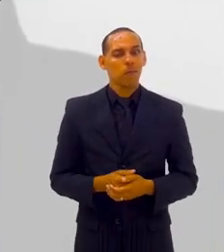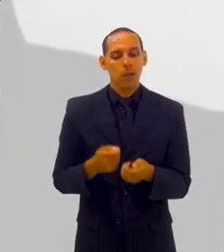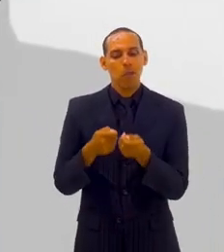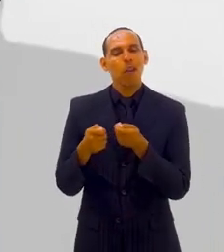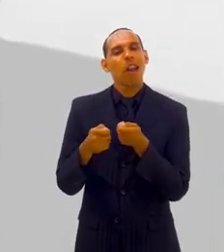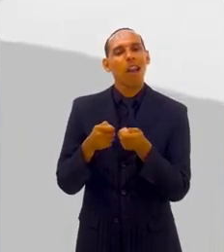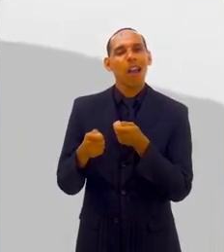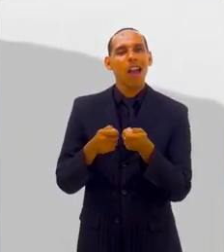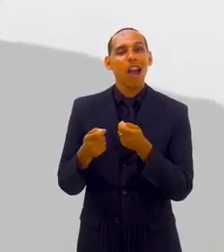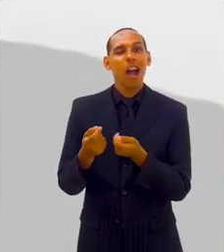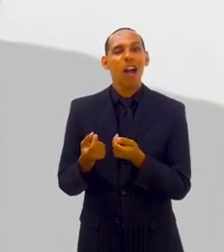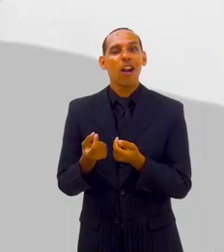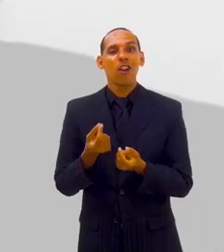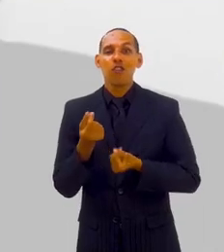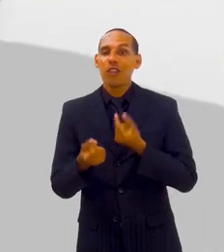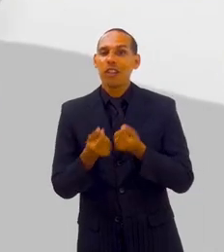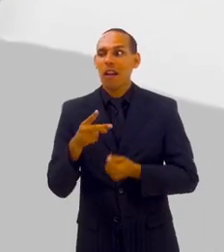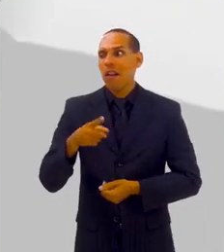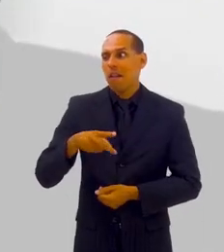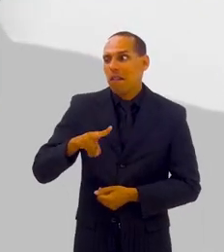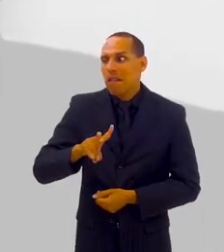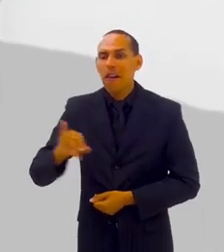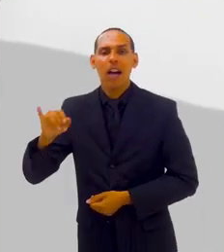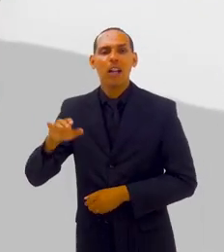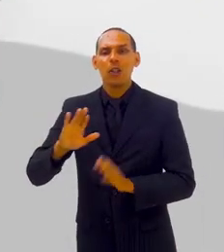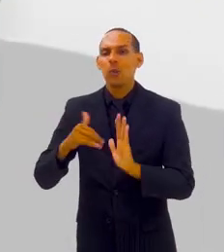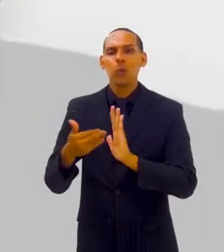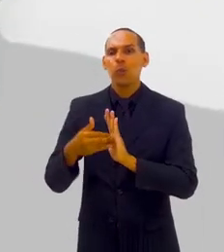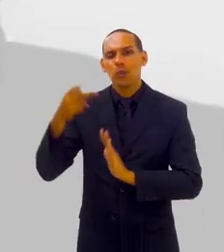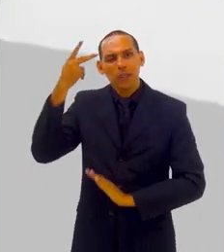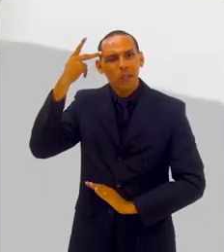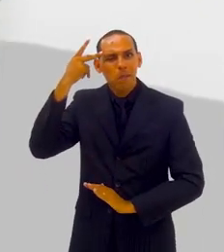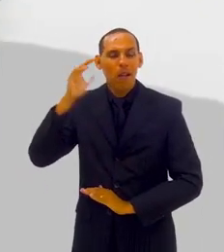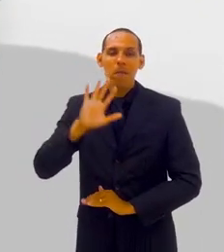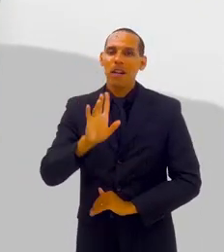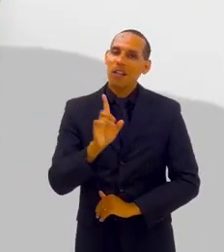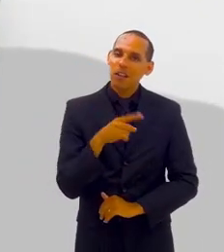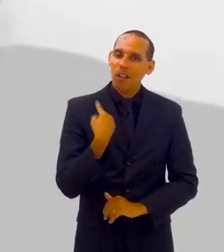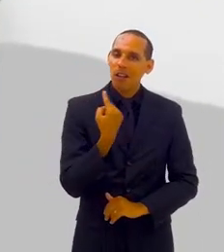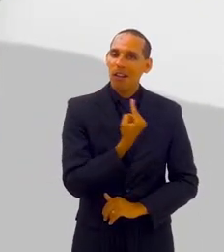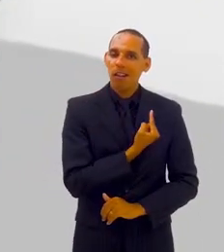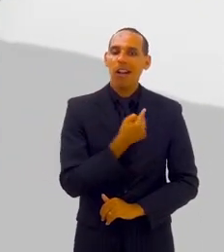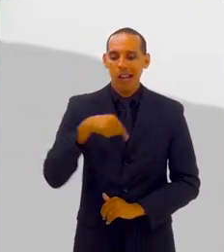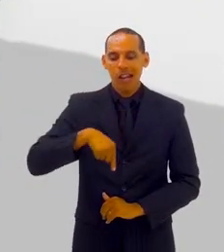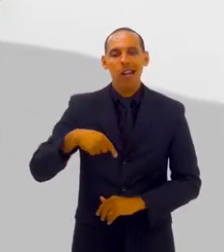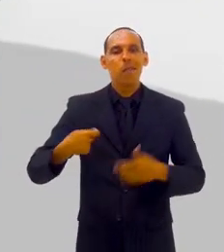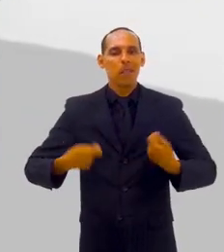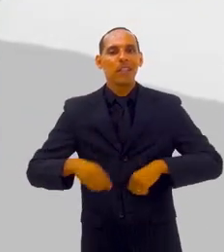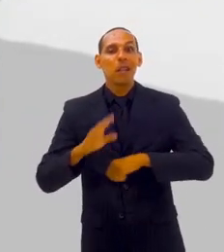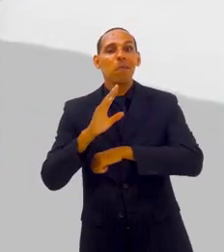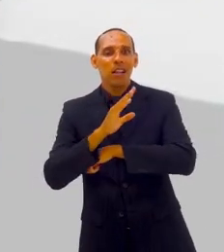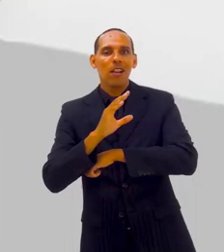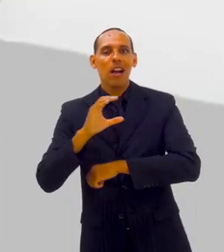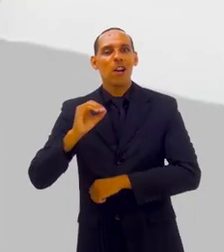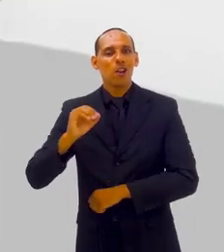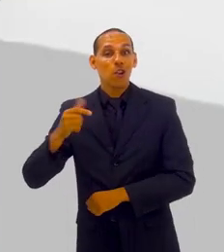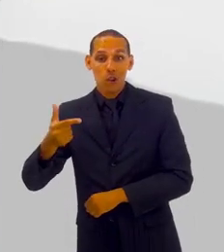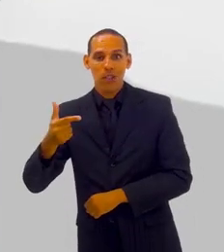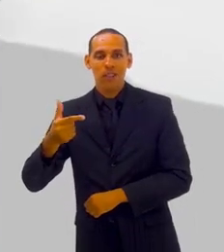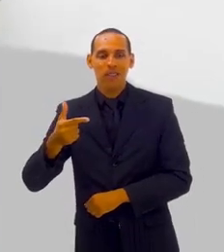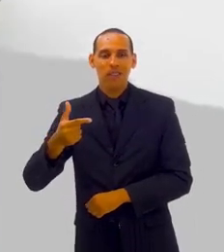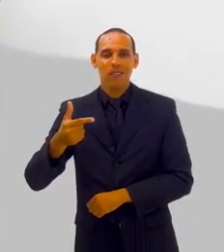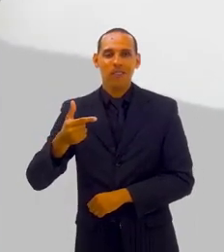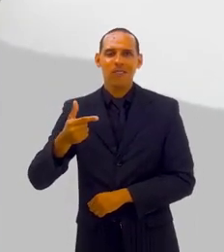tem que ter um mercado o mercado financeiro todo foi para São Paulo praticamente mas a gente tem que ter uma plataforma de